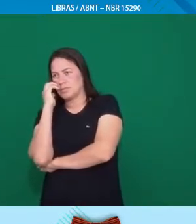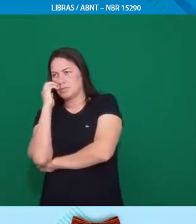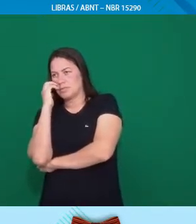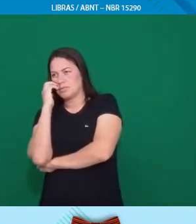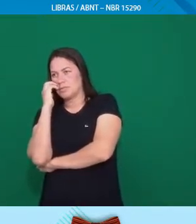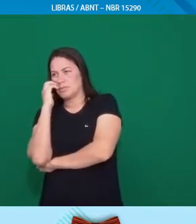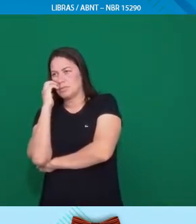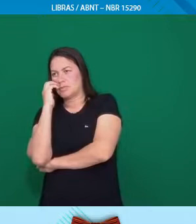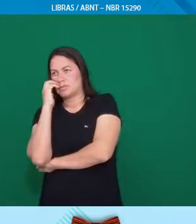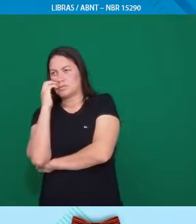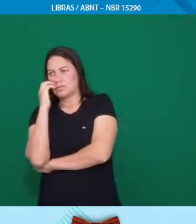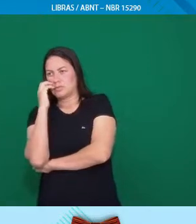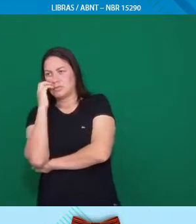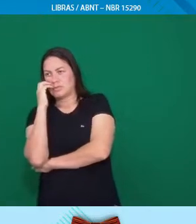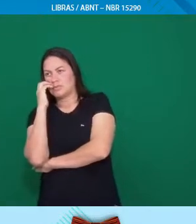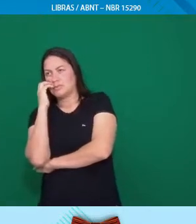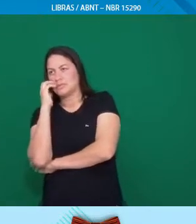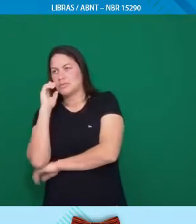me